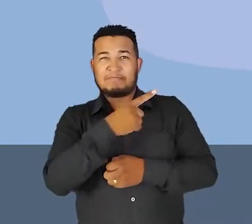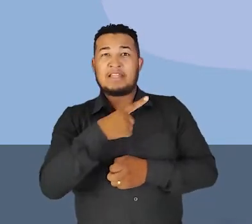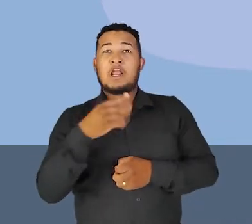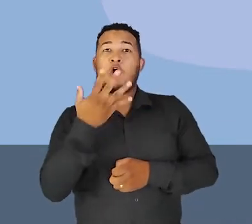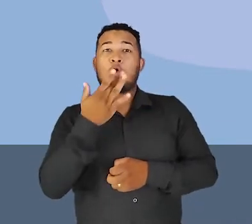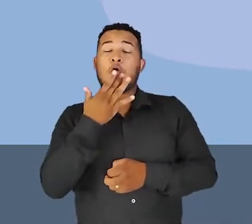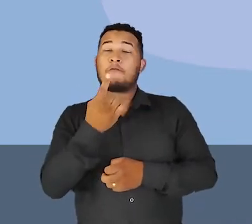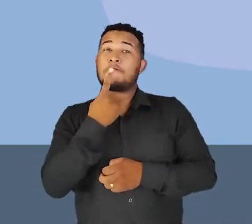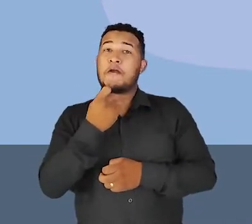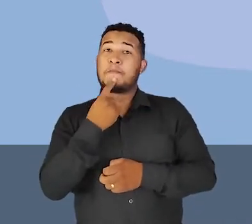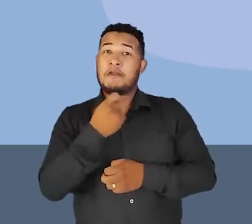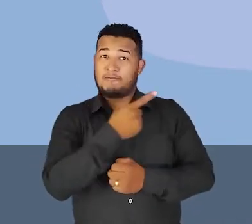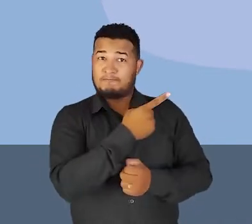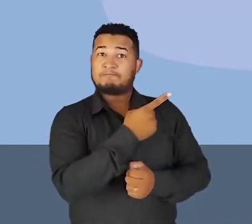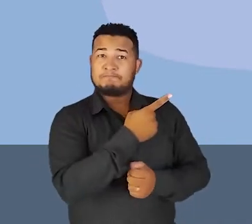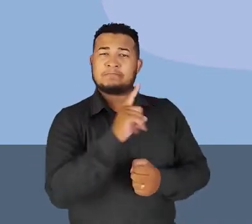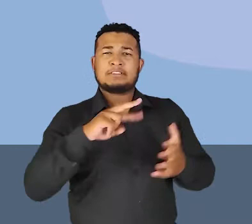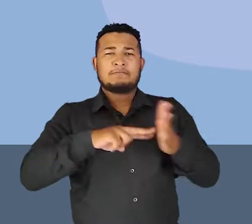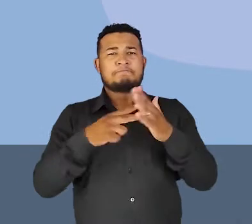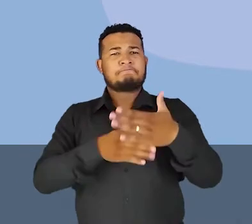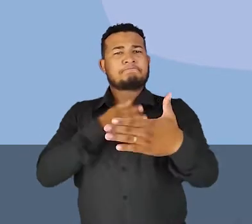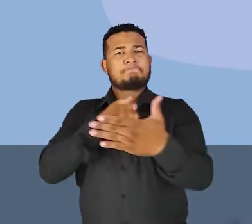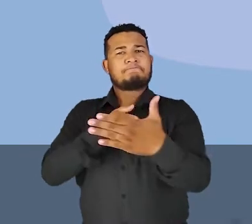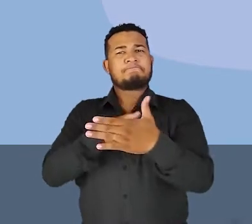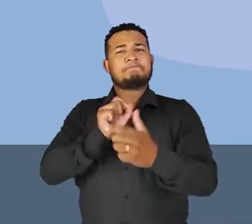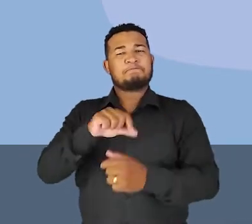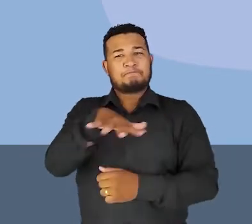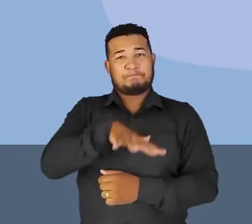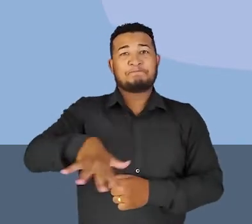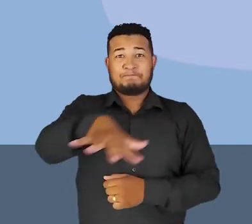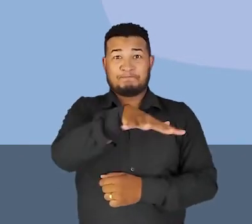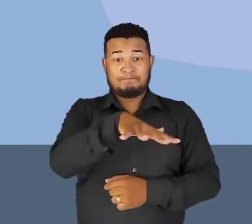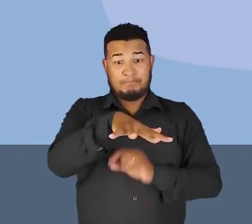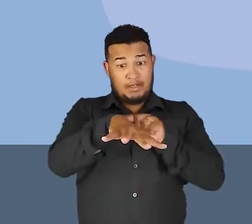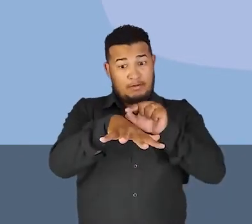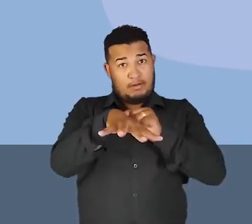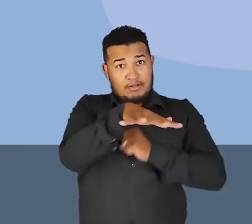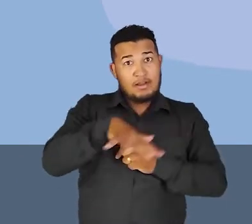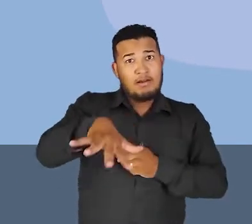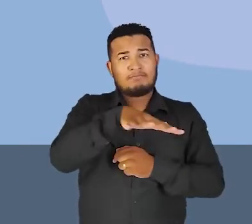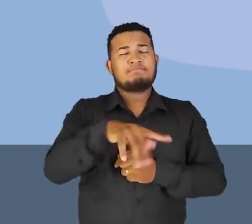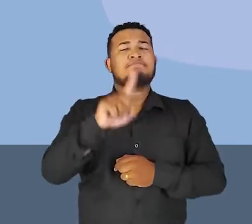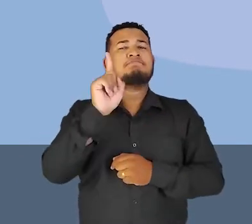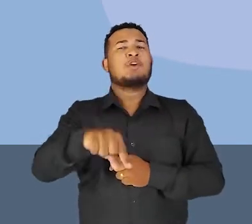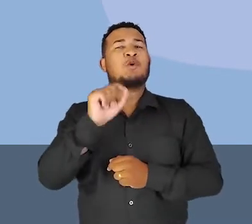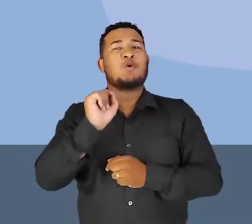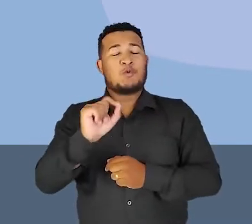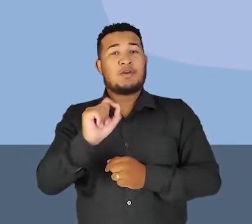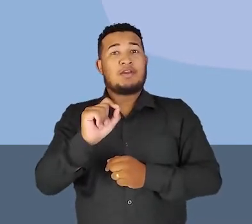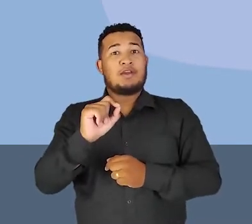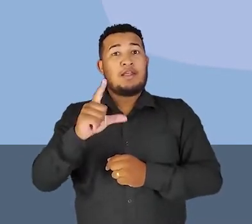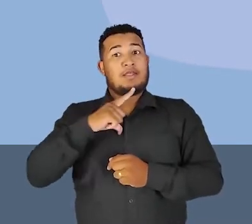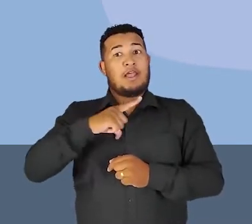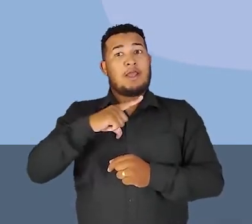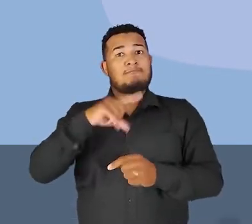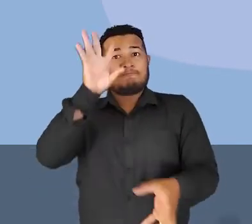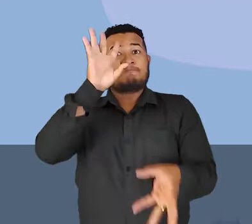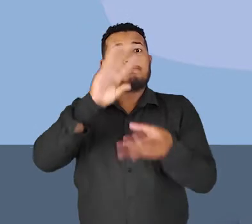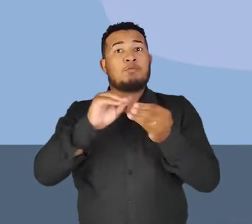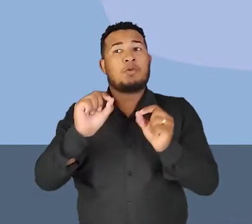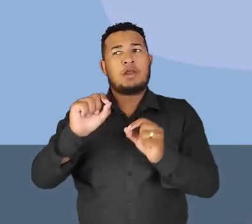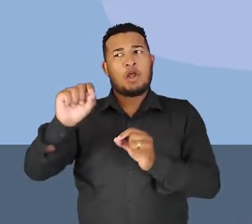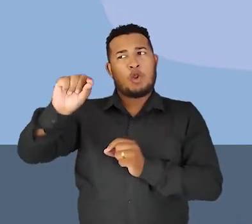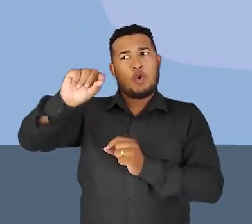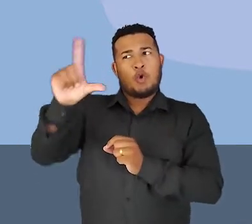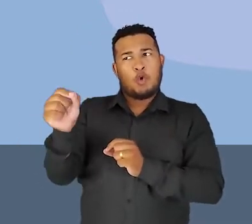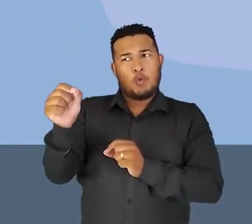Essa flecha com a cor vermelha delimita uma região. Esta região delimitada é a região que está compreendida entre a